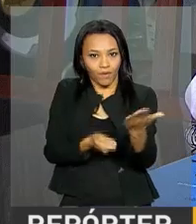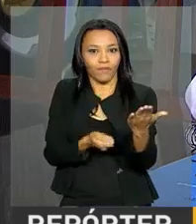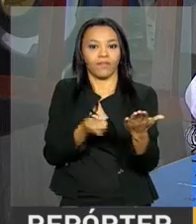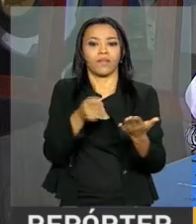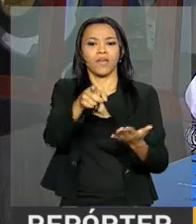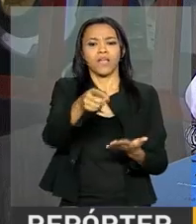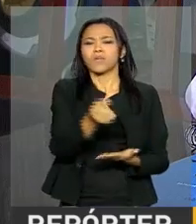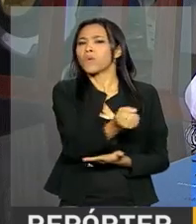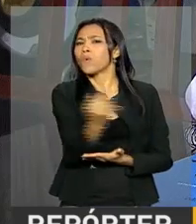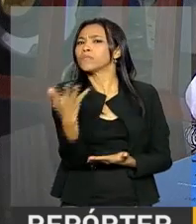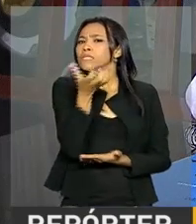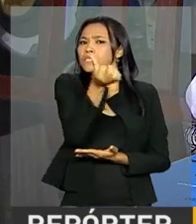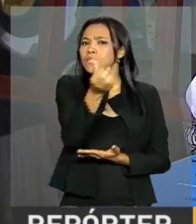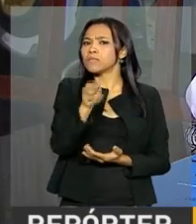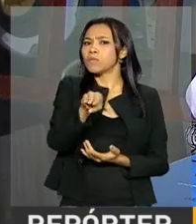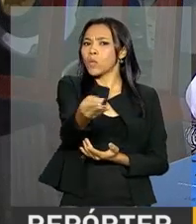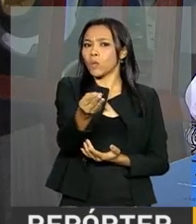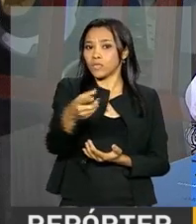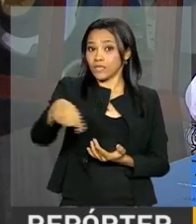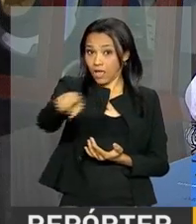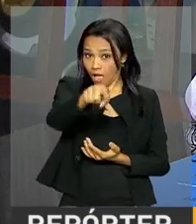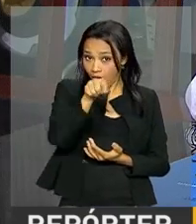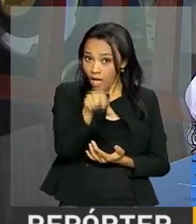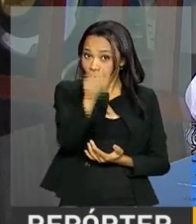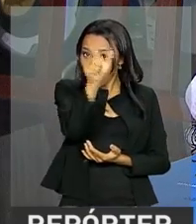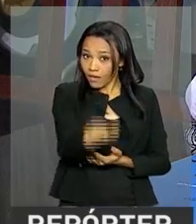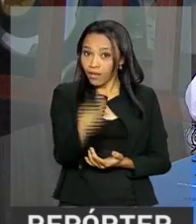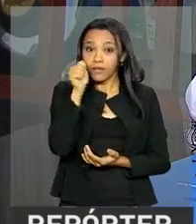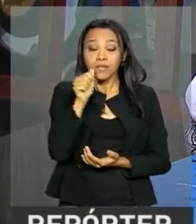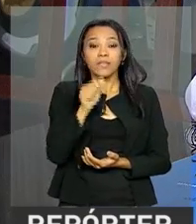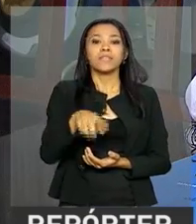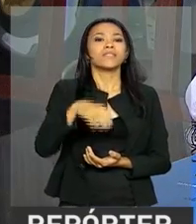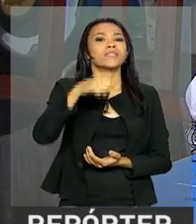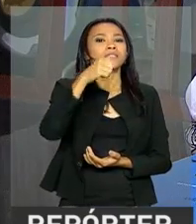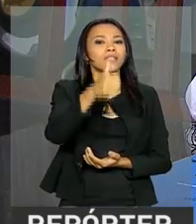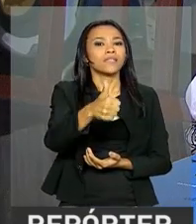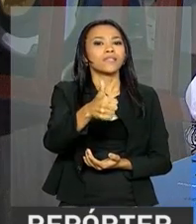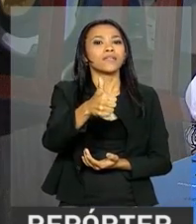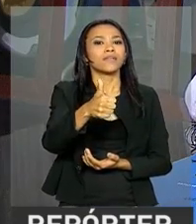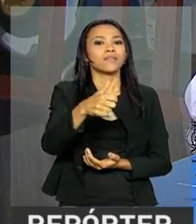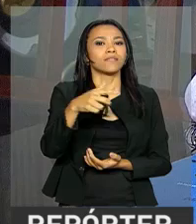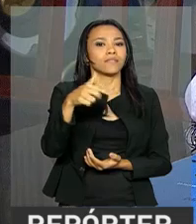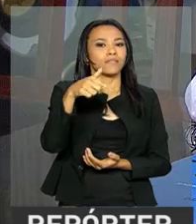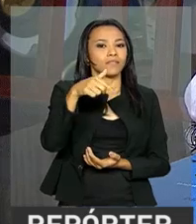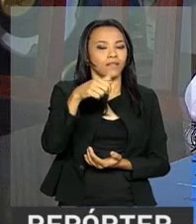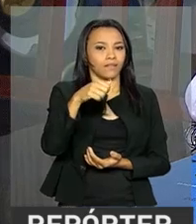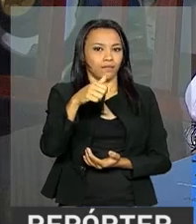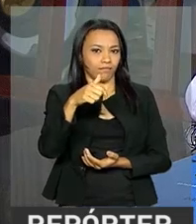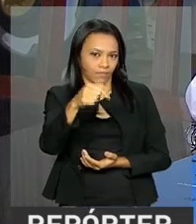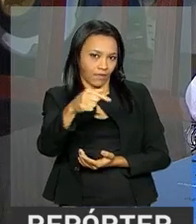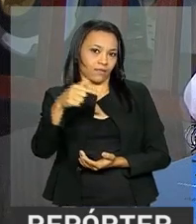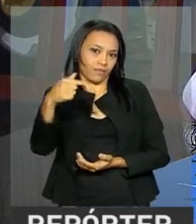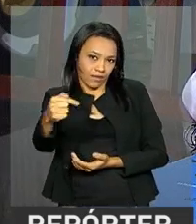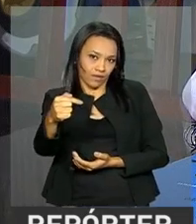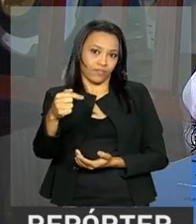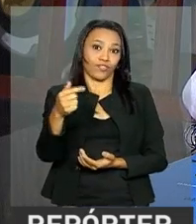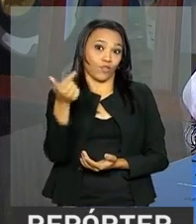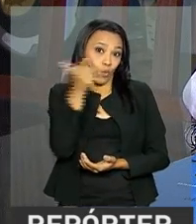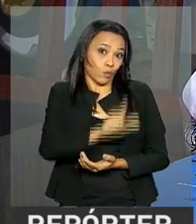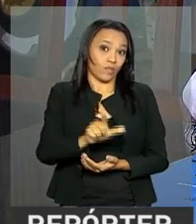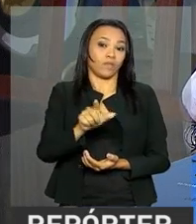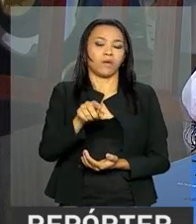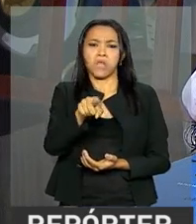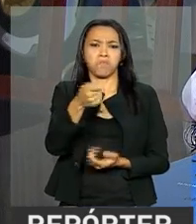milhões de candidatos Gabriela está entre os 77 que conseguiram nota 1000 ela Nem precisou fazer